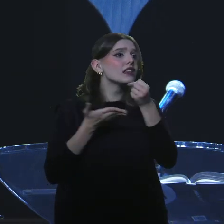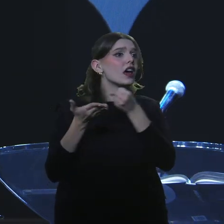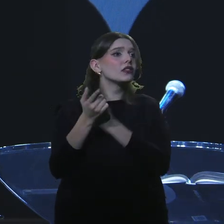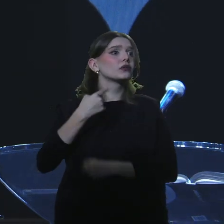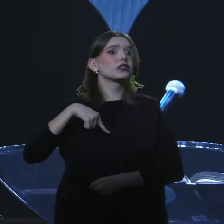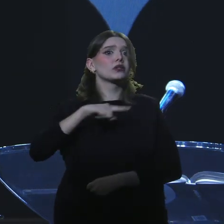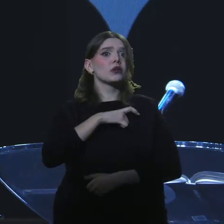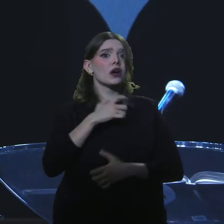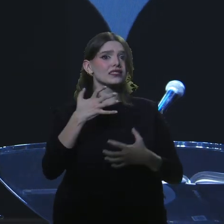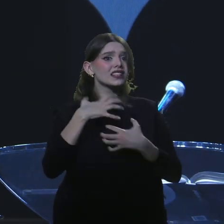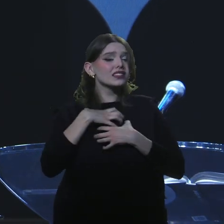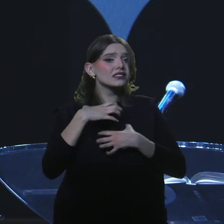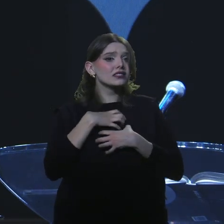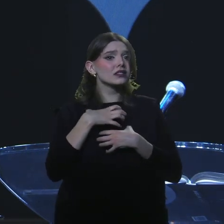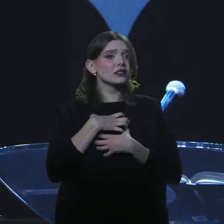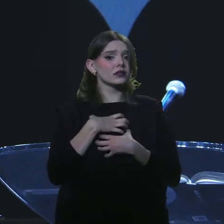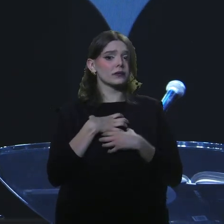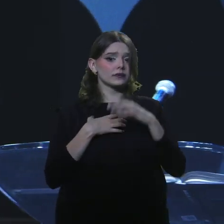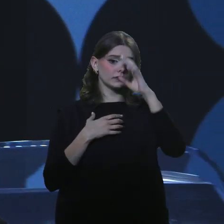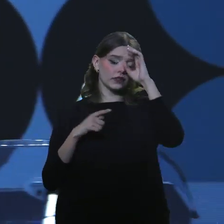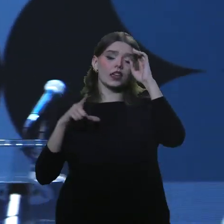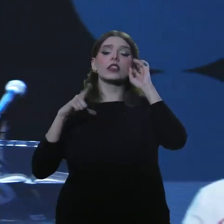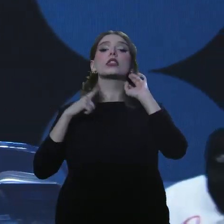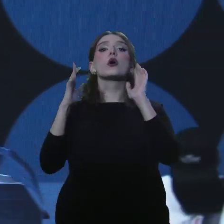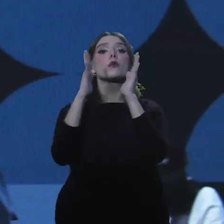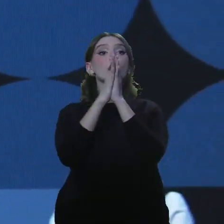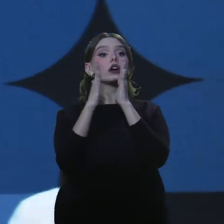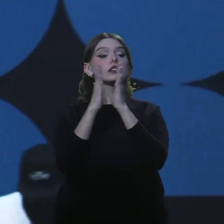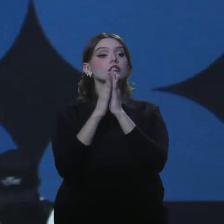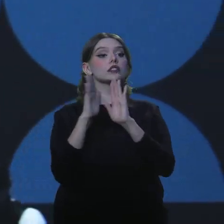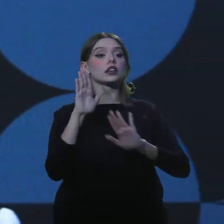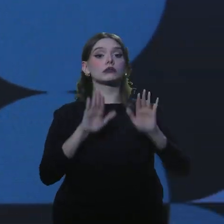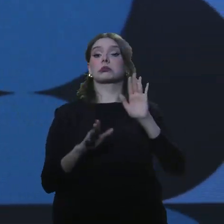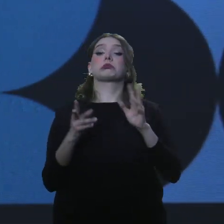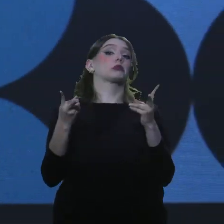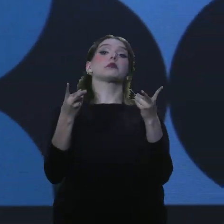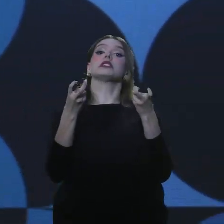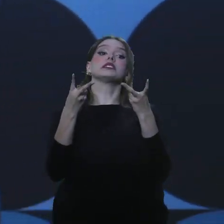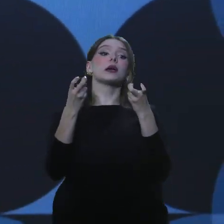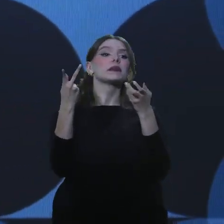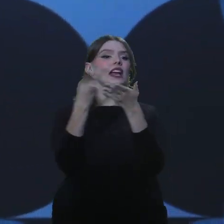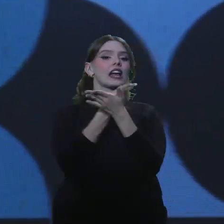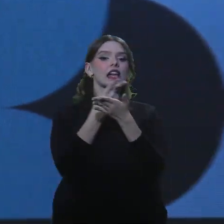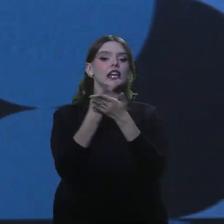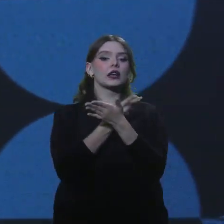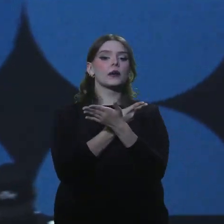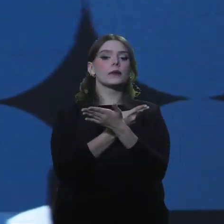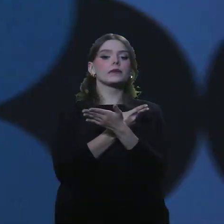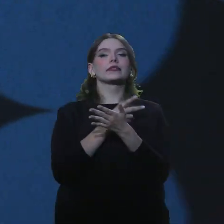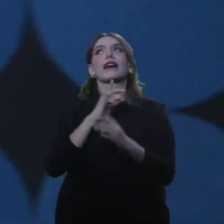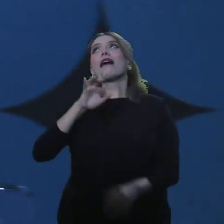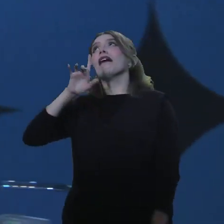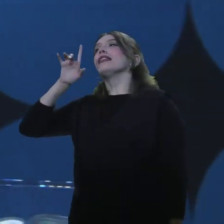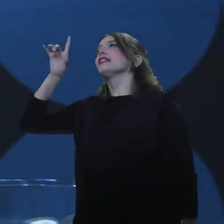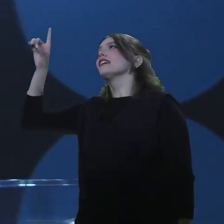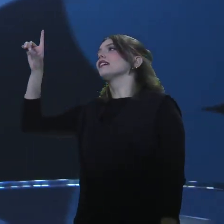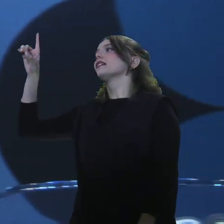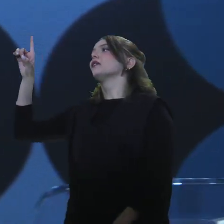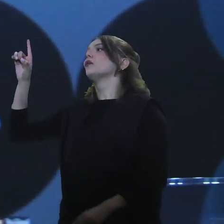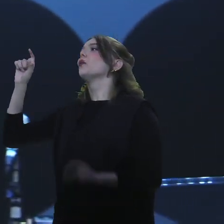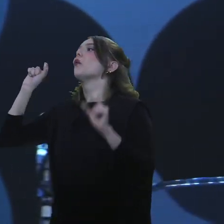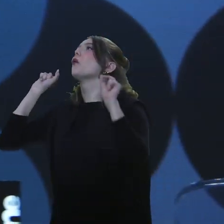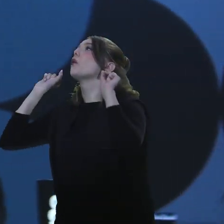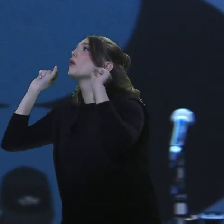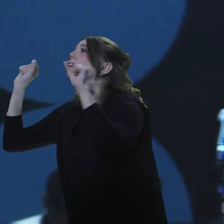sentimentos. Existe uma oração que a gente faz e muitas vezes a gente não percebe. A gente faz uma oração falando: Deus, qual é